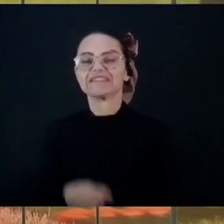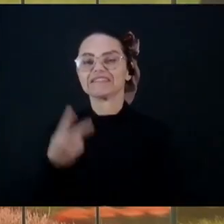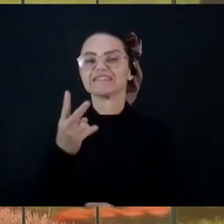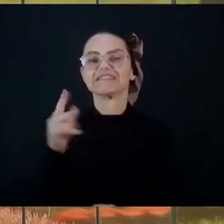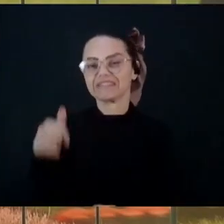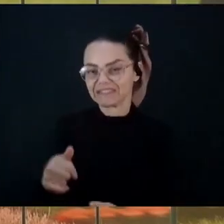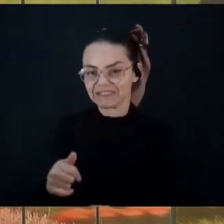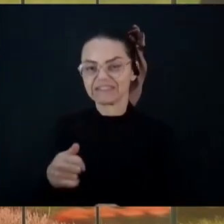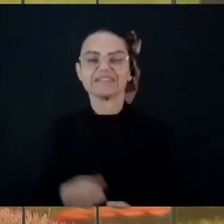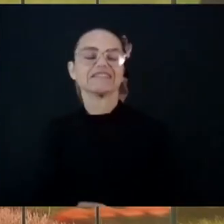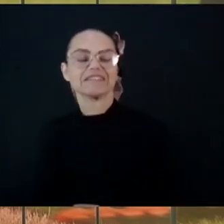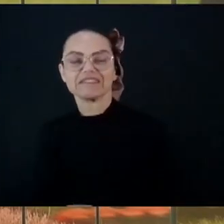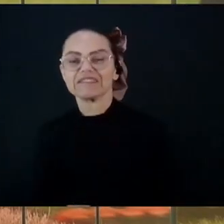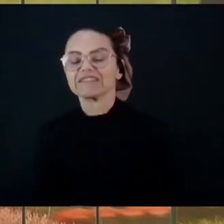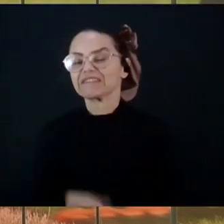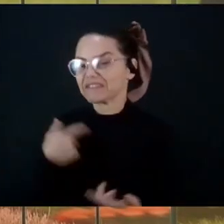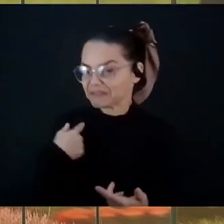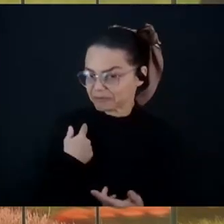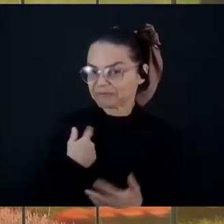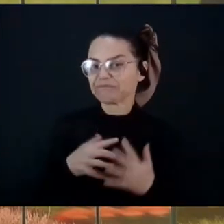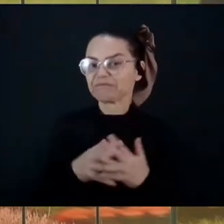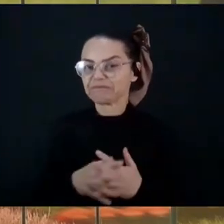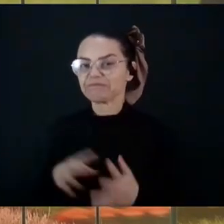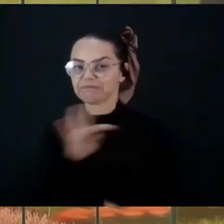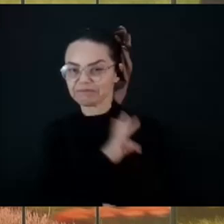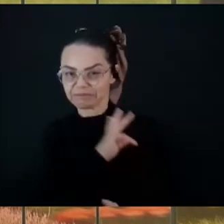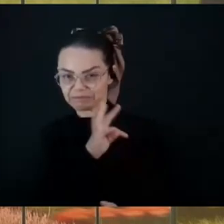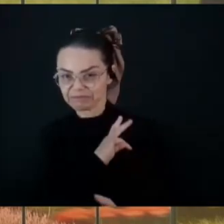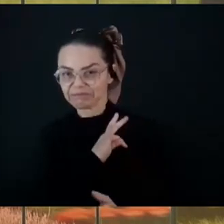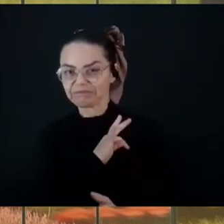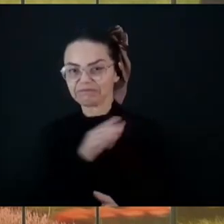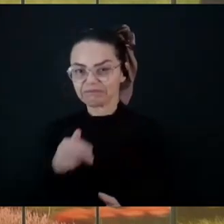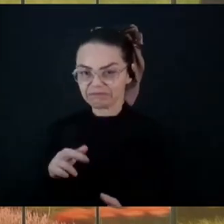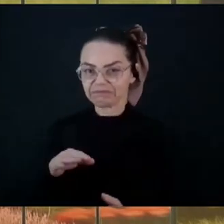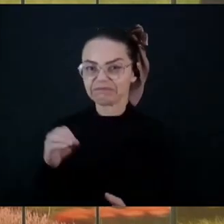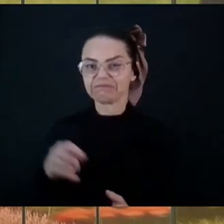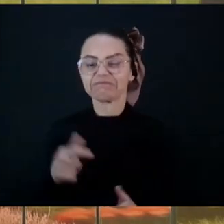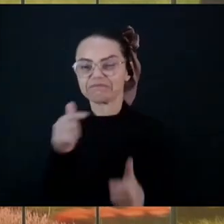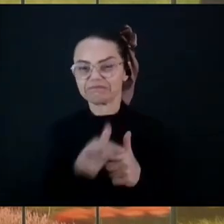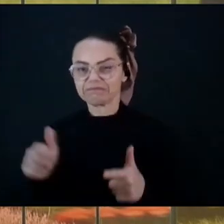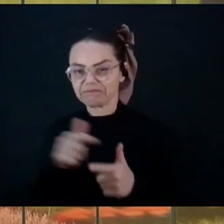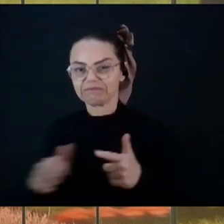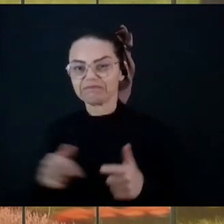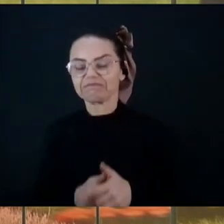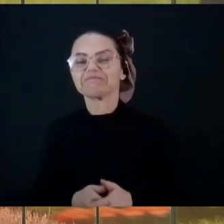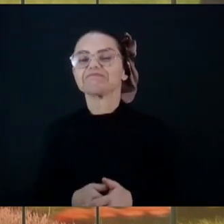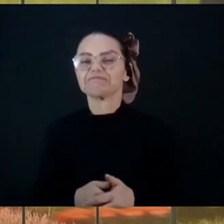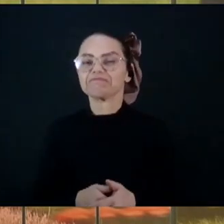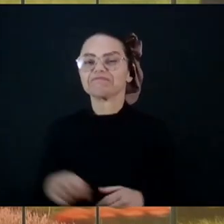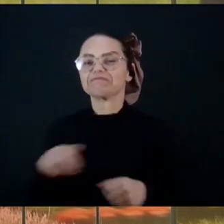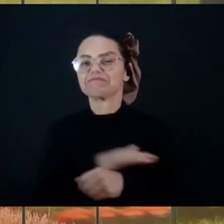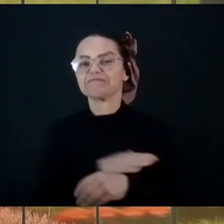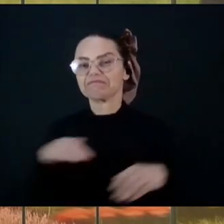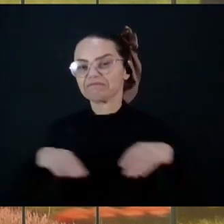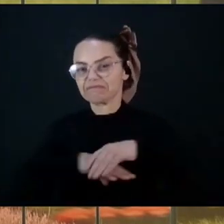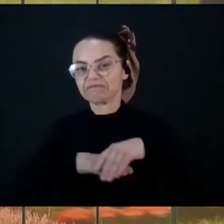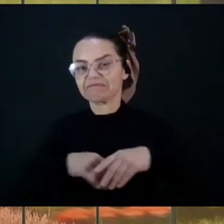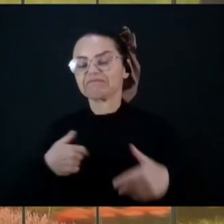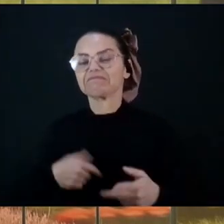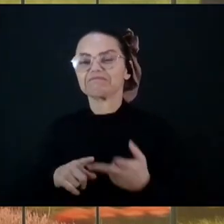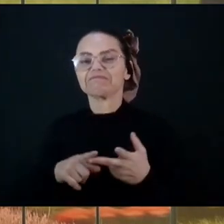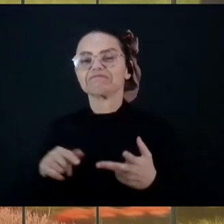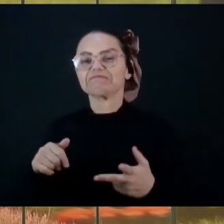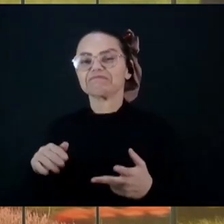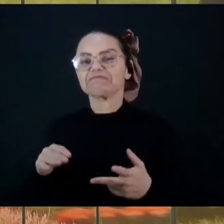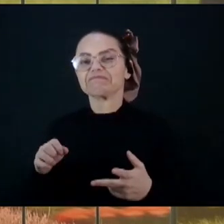pontos. Para variar, o técnico Márcio Zanardi tem problemas. Os atacantes Daniel Baianinho e Brandão